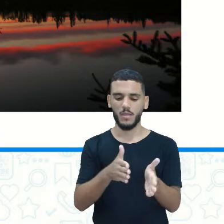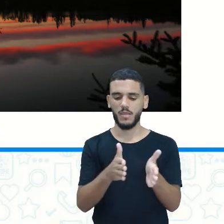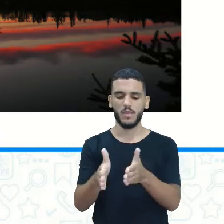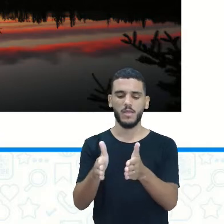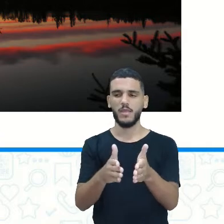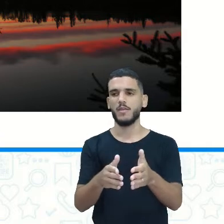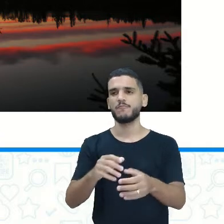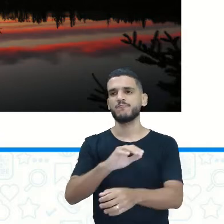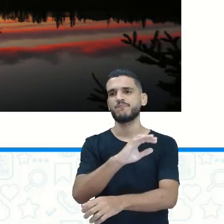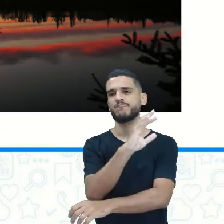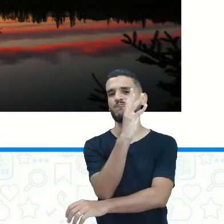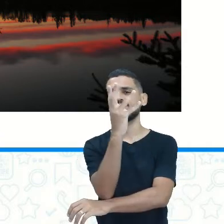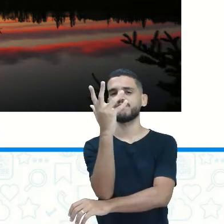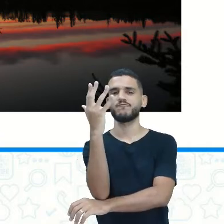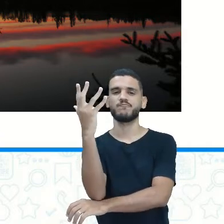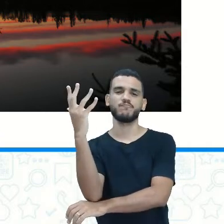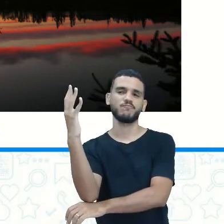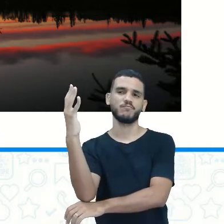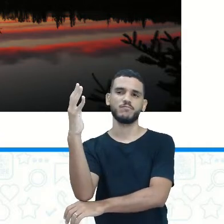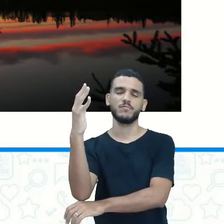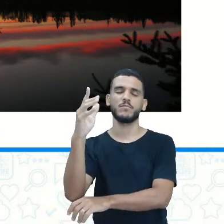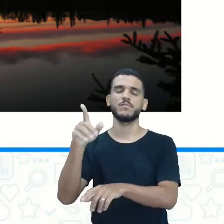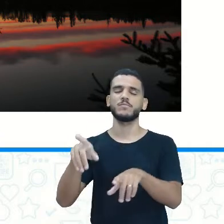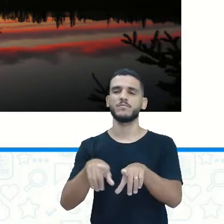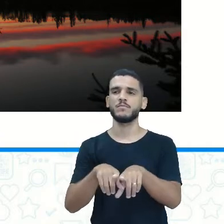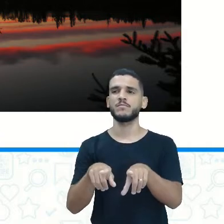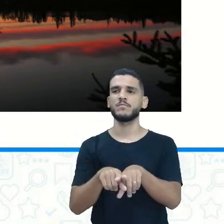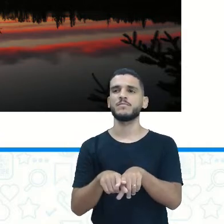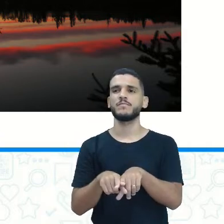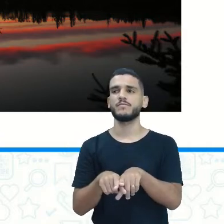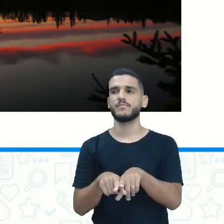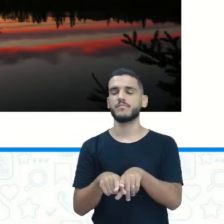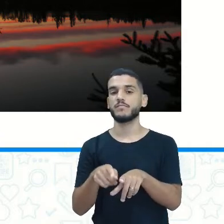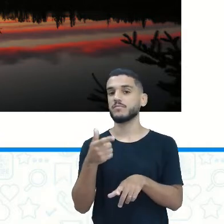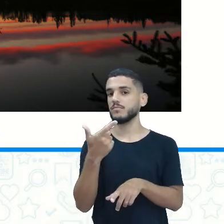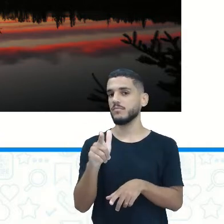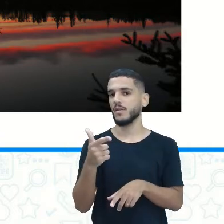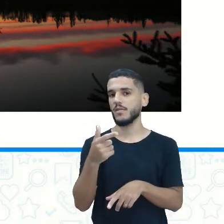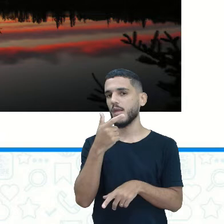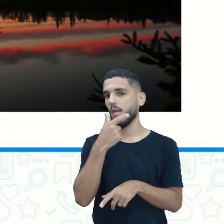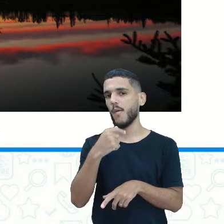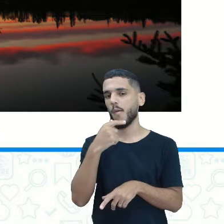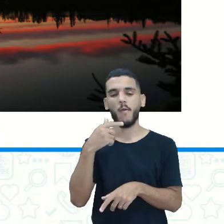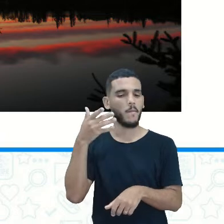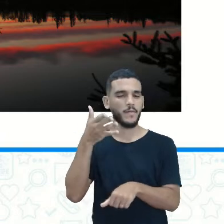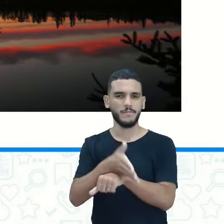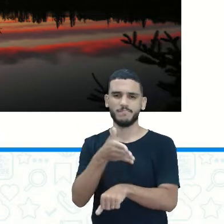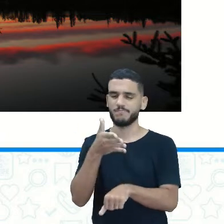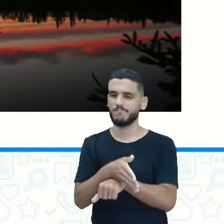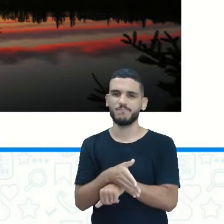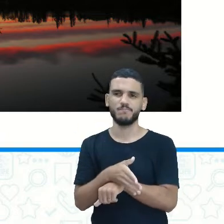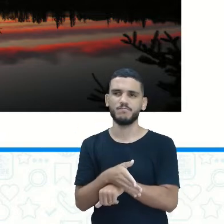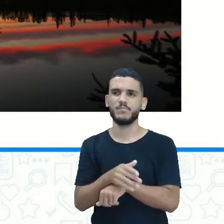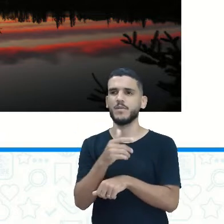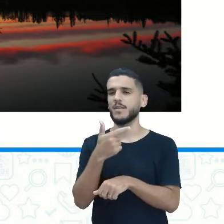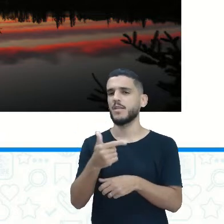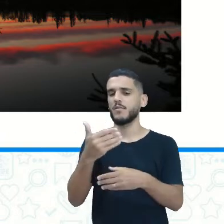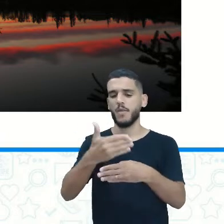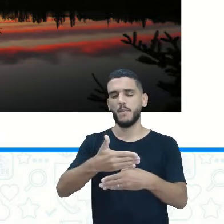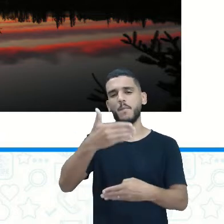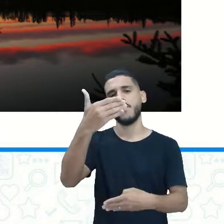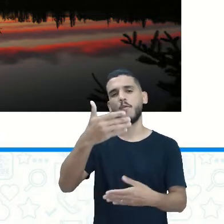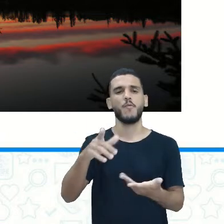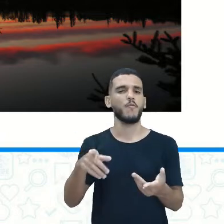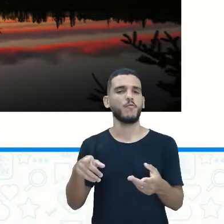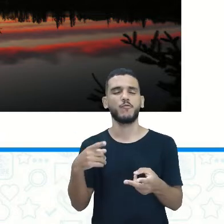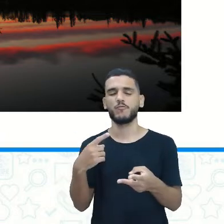ao redor, né? E aparentemente não tem nenhum ser humano por aí. A gente não vê nenhum muro, nenhuma placa,